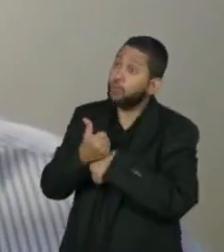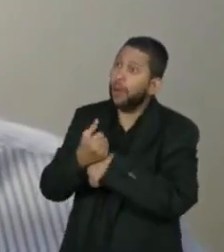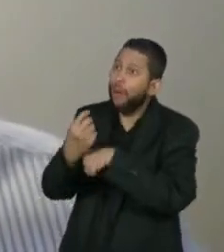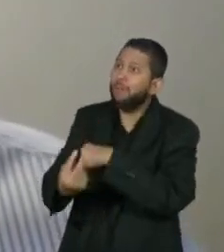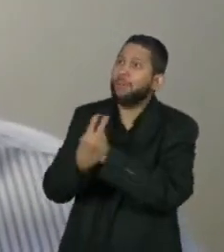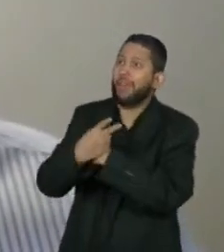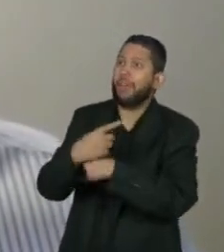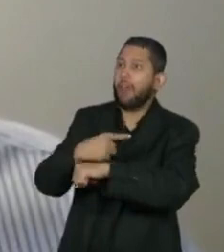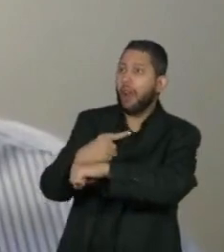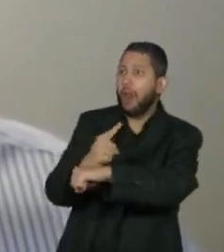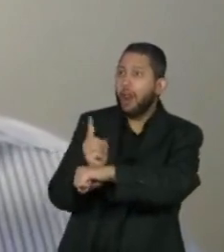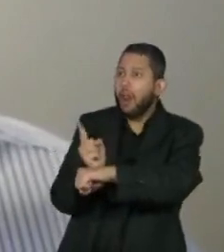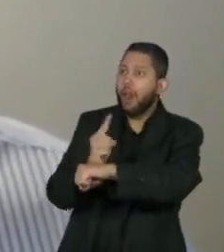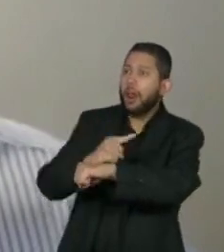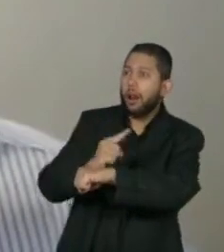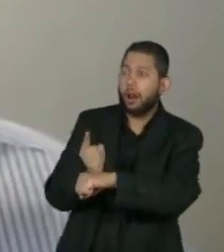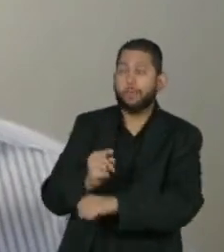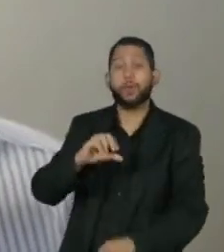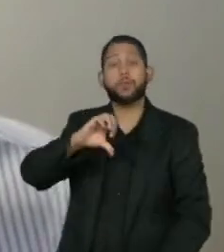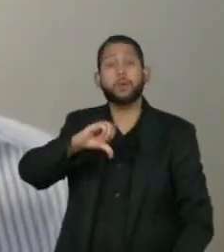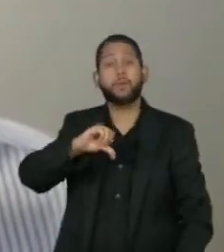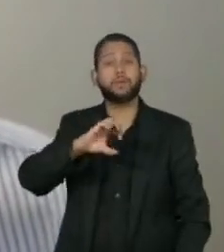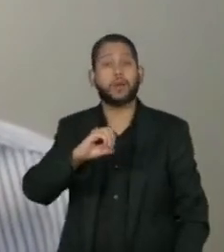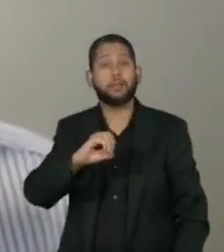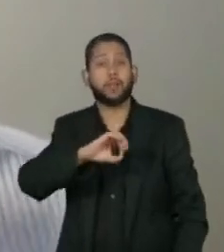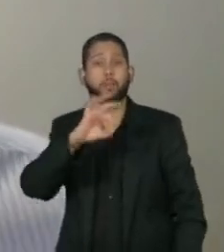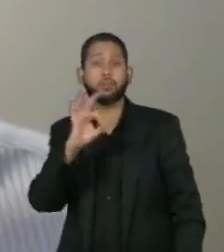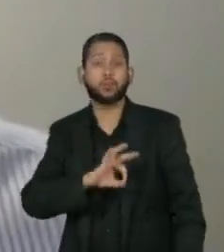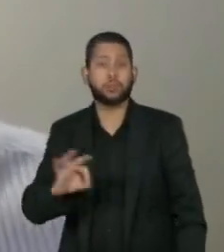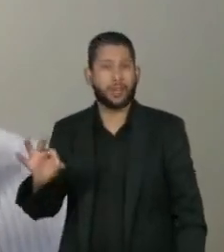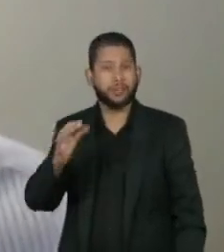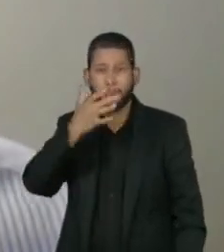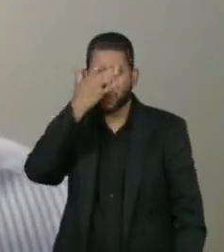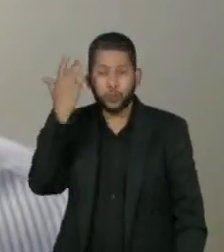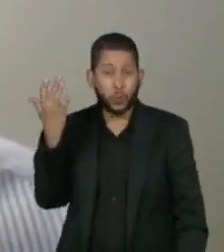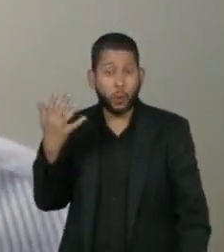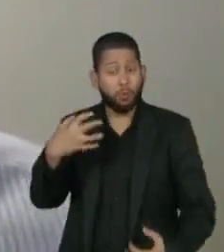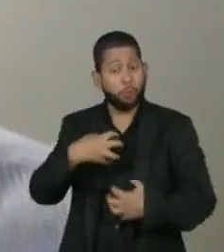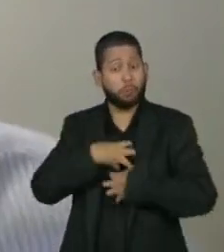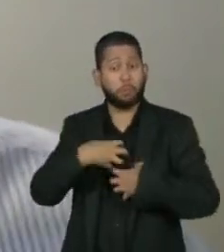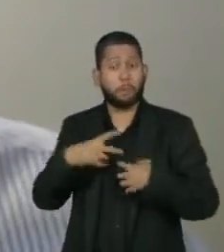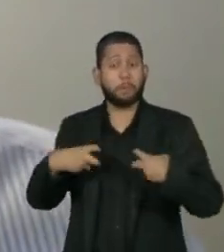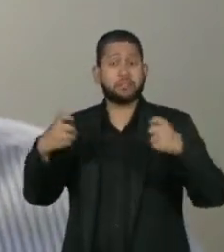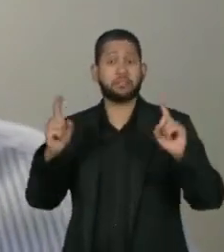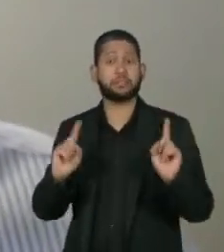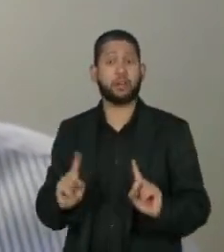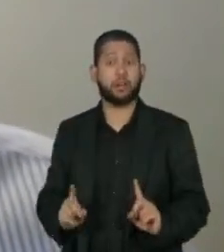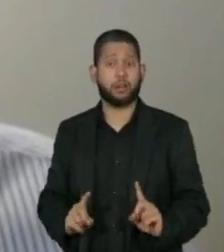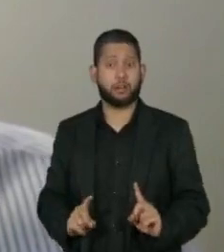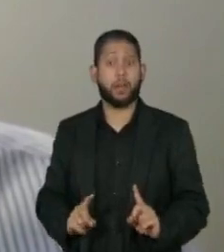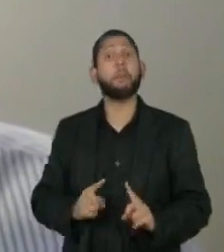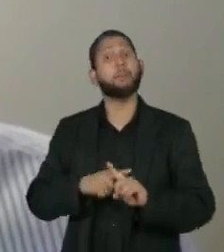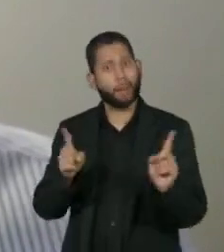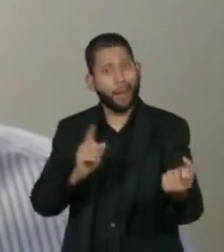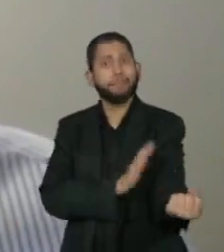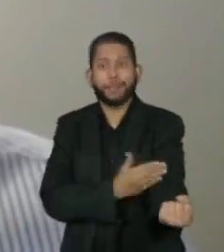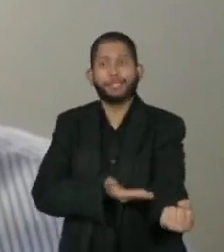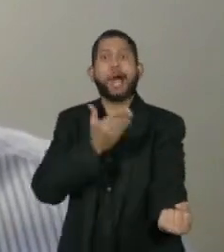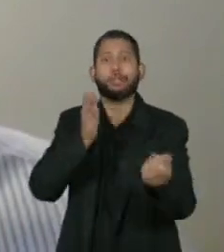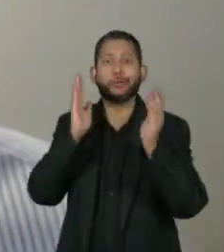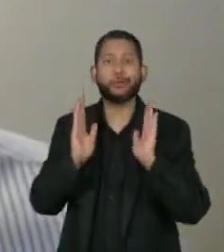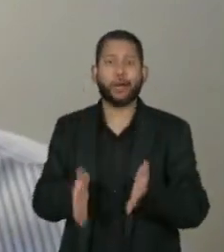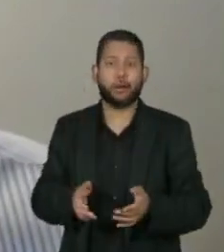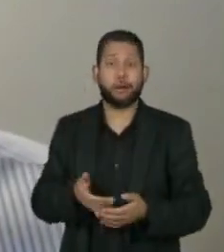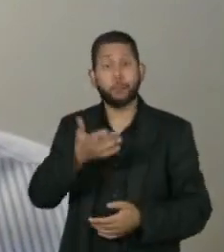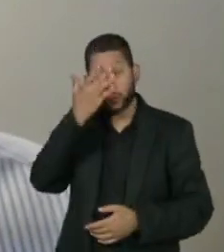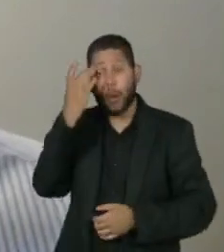que 90% de quem tem hipertensão, a pressão alta, não tem nenhum sintoma. Algumas pessoas manifestam